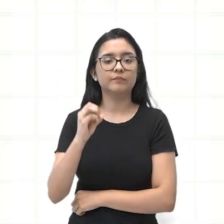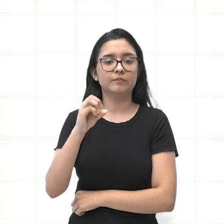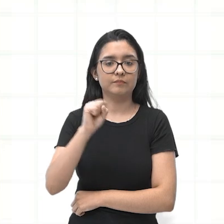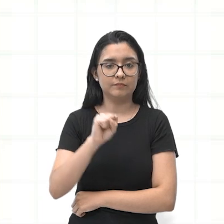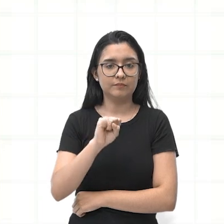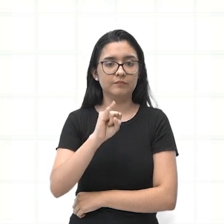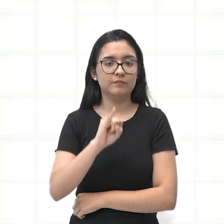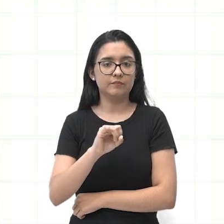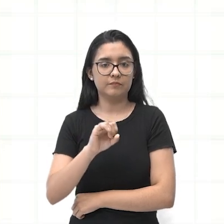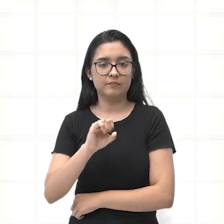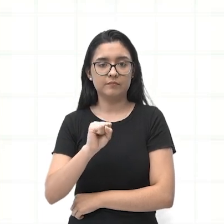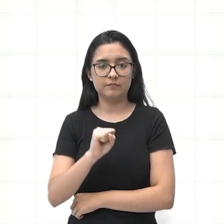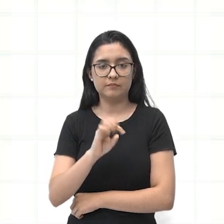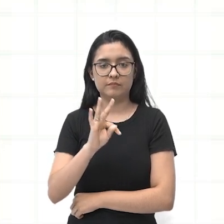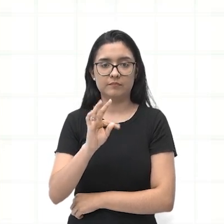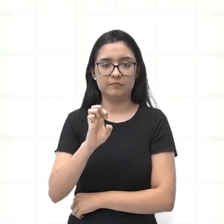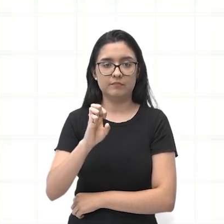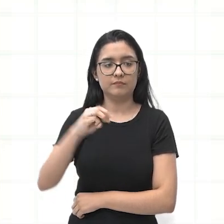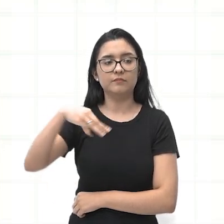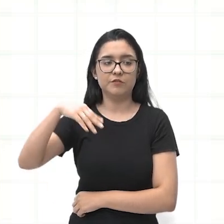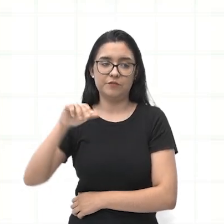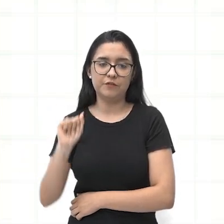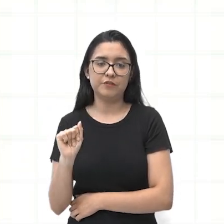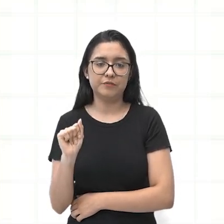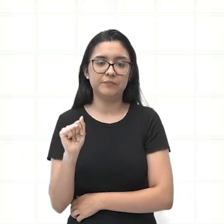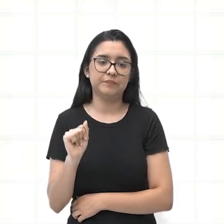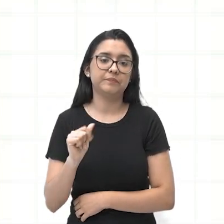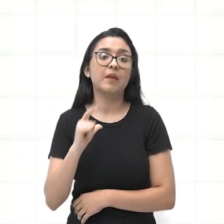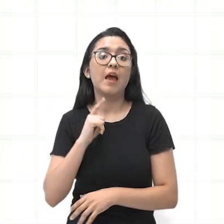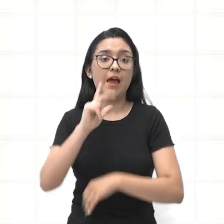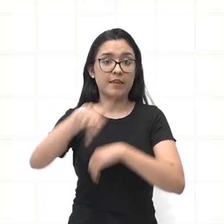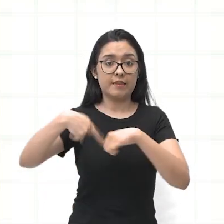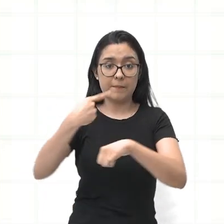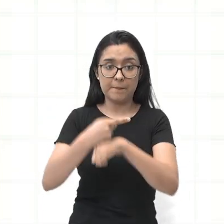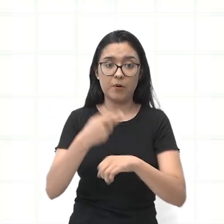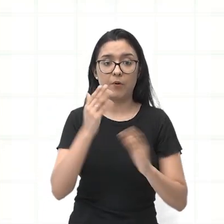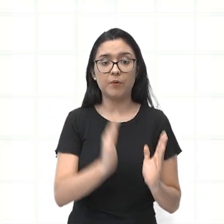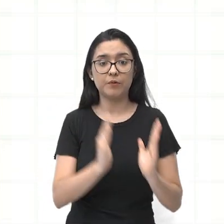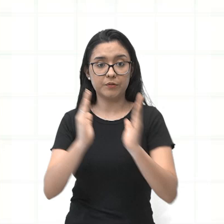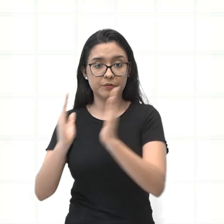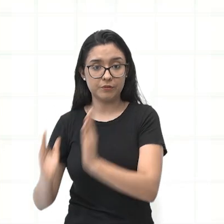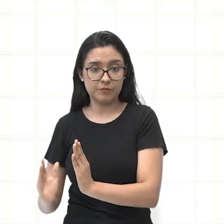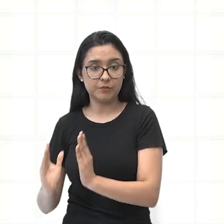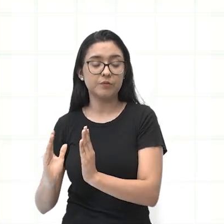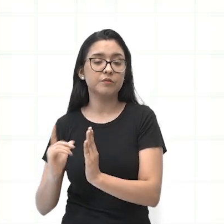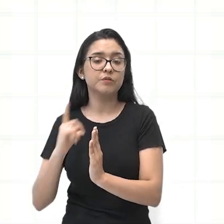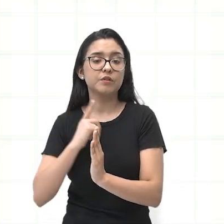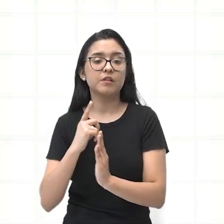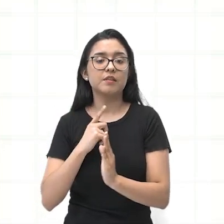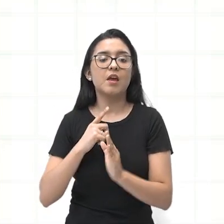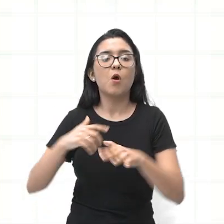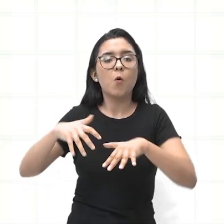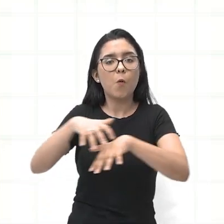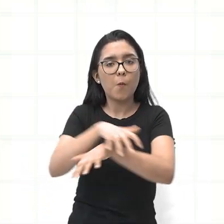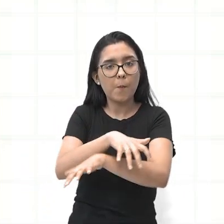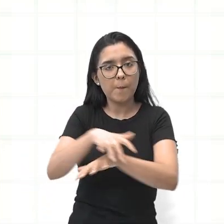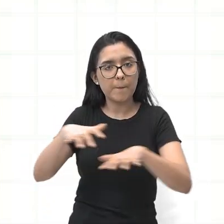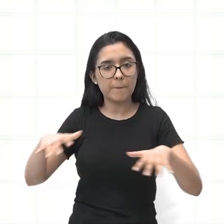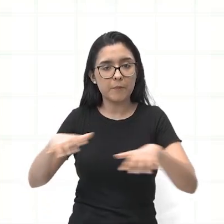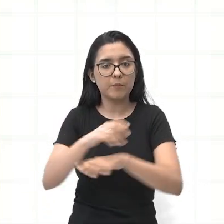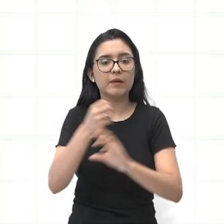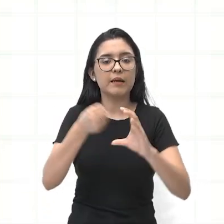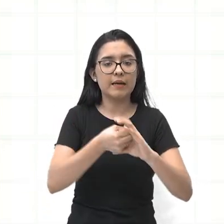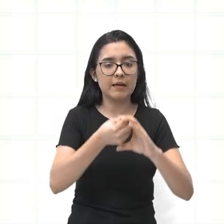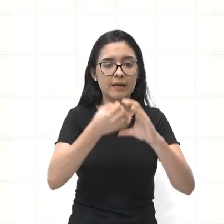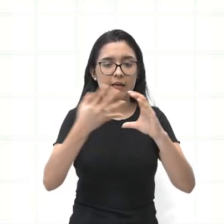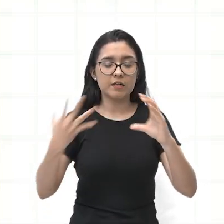certo? E esse ecossistema forma aqui, ó, um bioma, certo? Que tem características